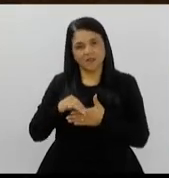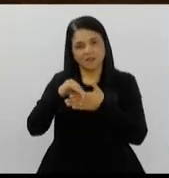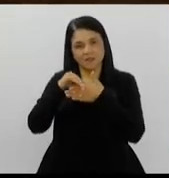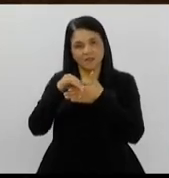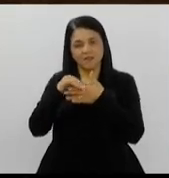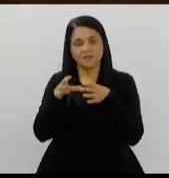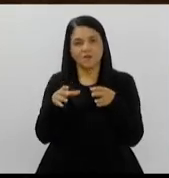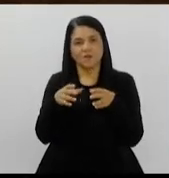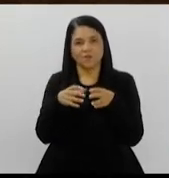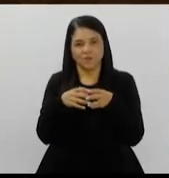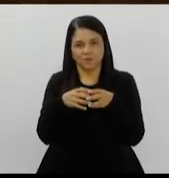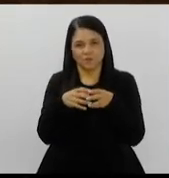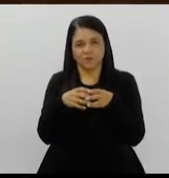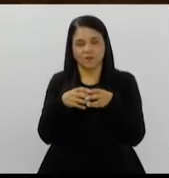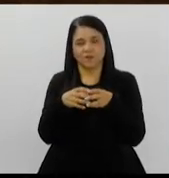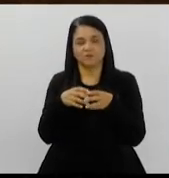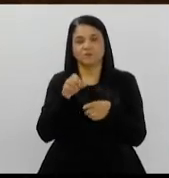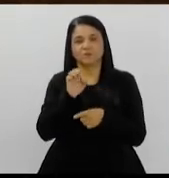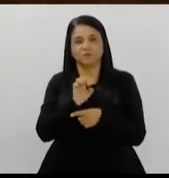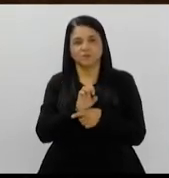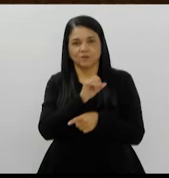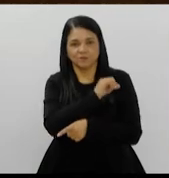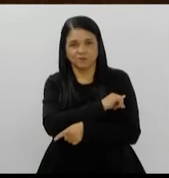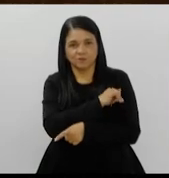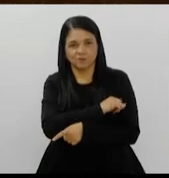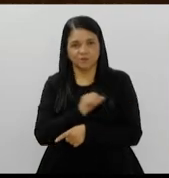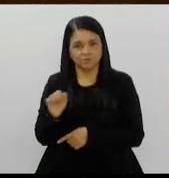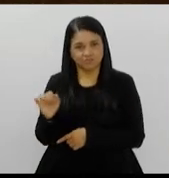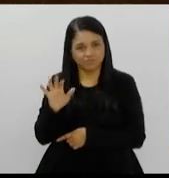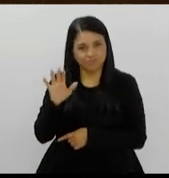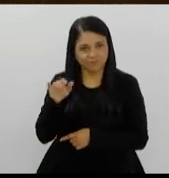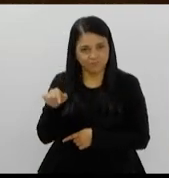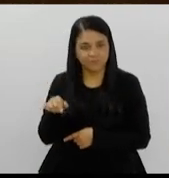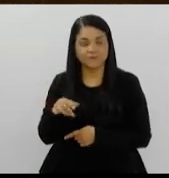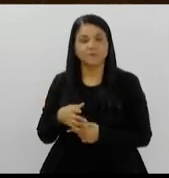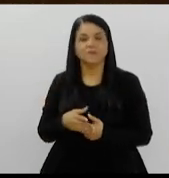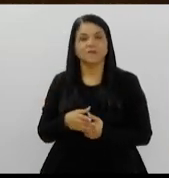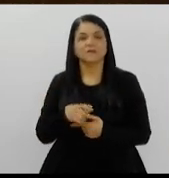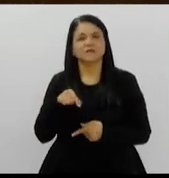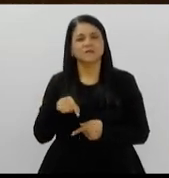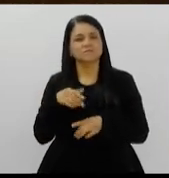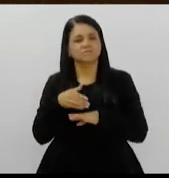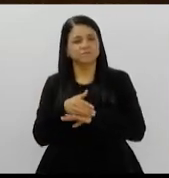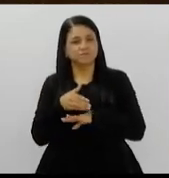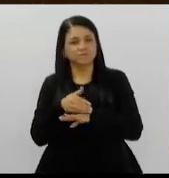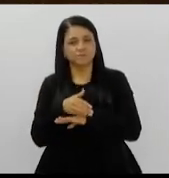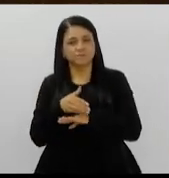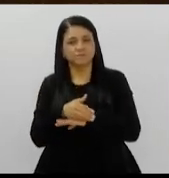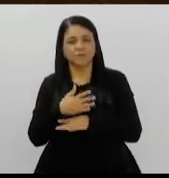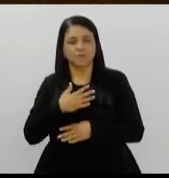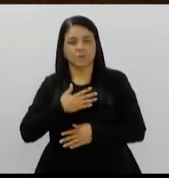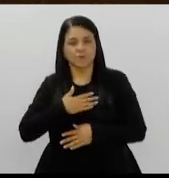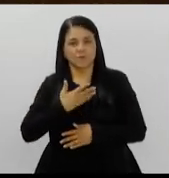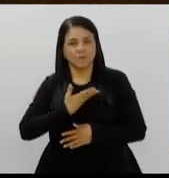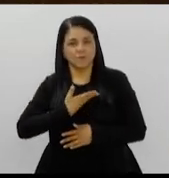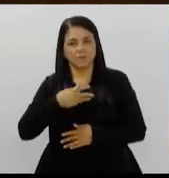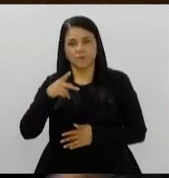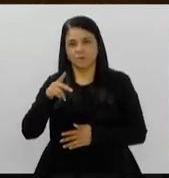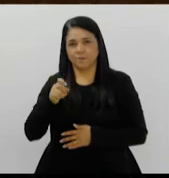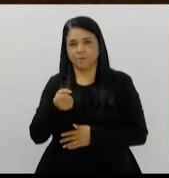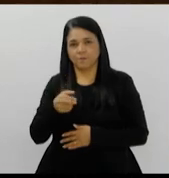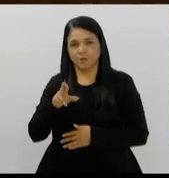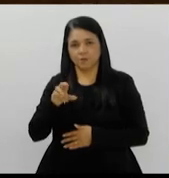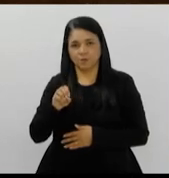das comunidades aqui do Rio de Janeiro e que aqui estão presentes o meu querido Pedro Almeida,